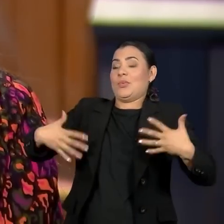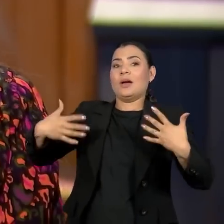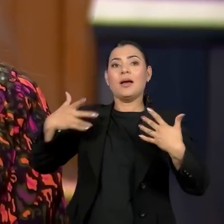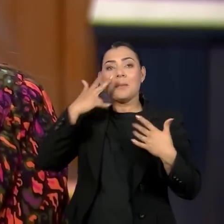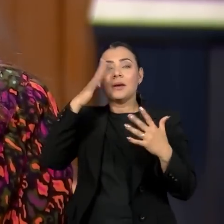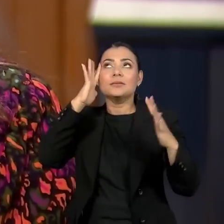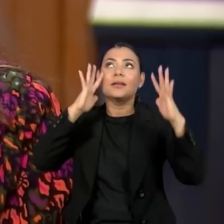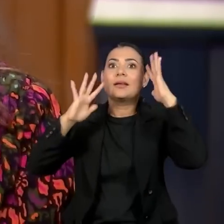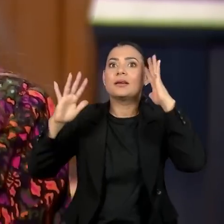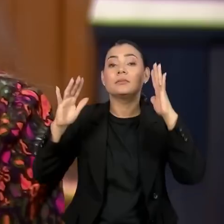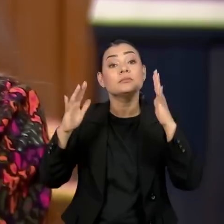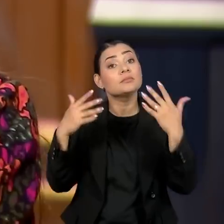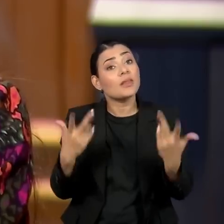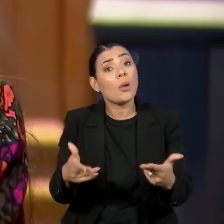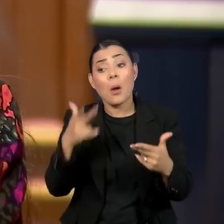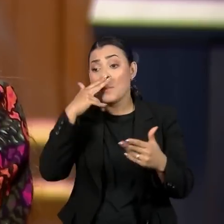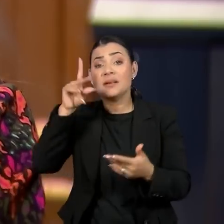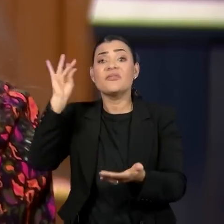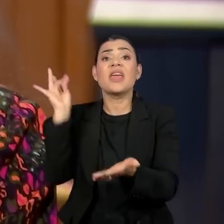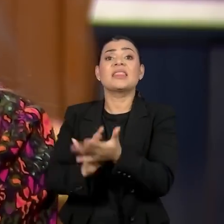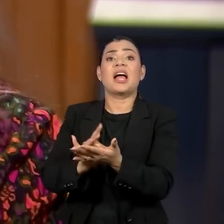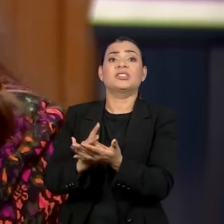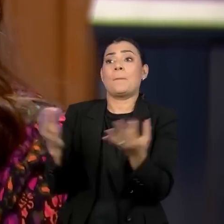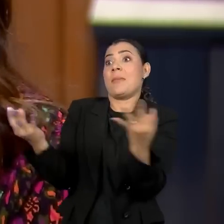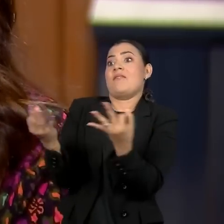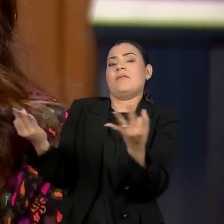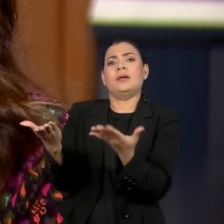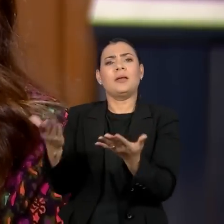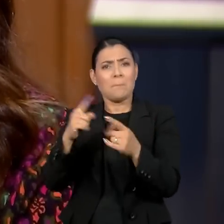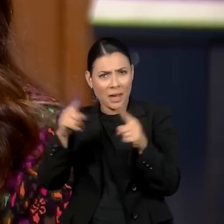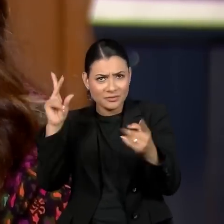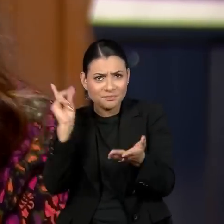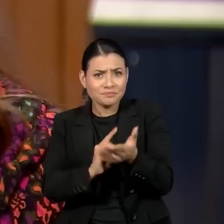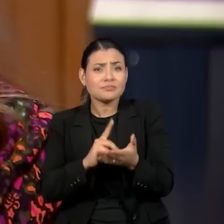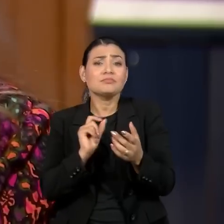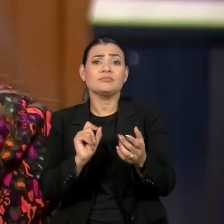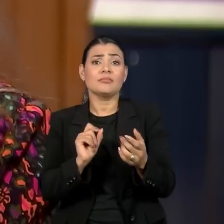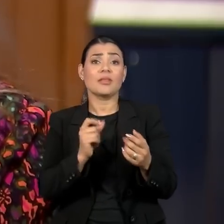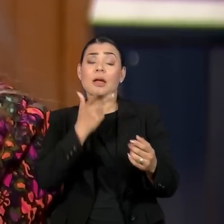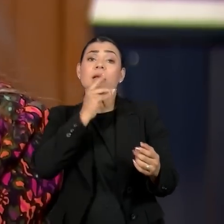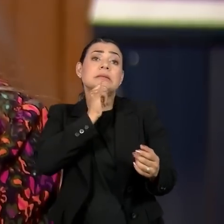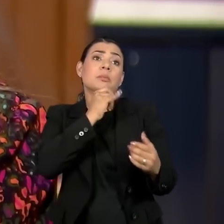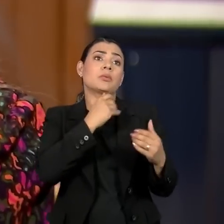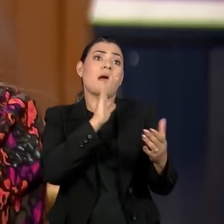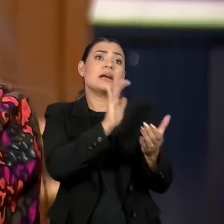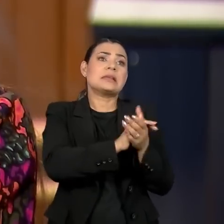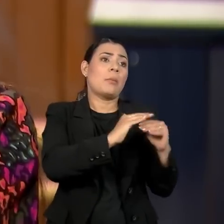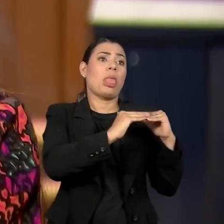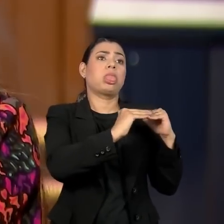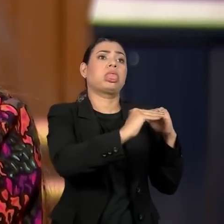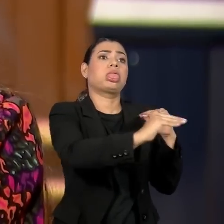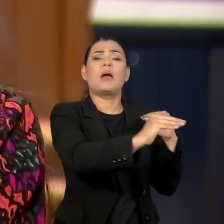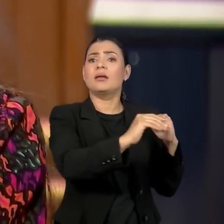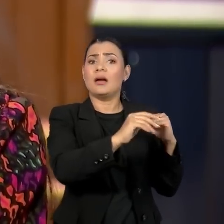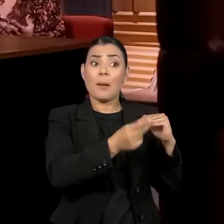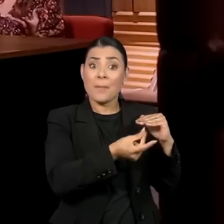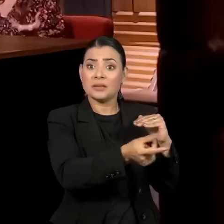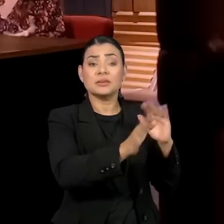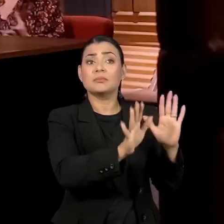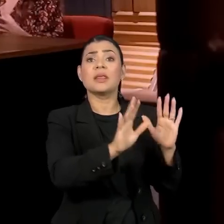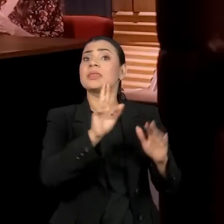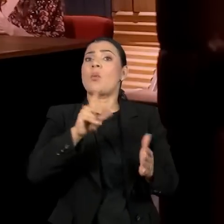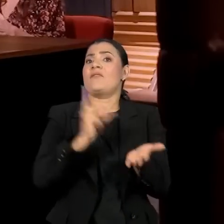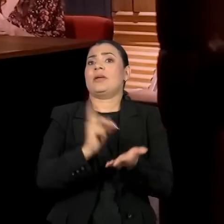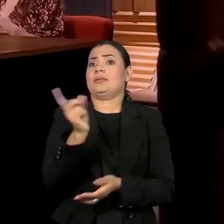loucamente, como se isso fosse uma verdade numa relação mais estável a longo prazo. Isso não é verdade, né? Você